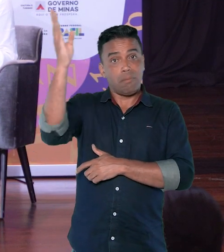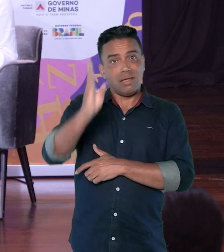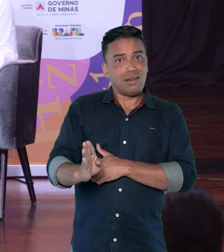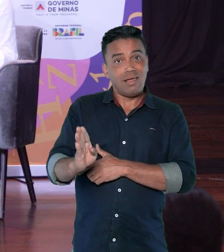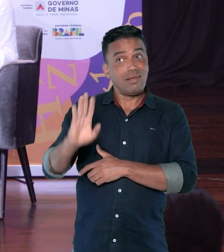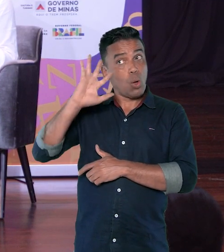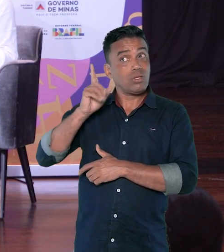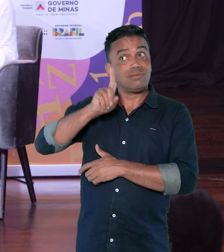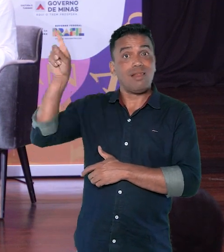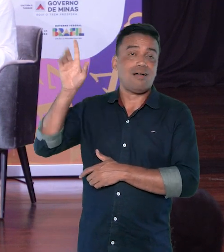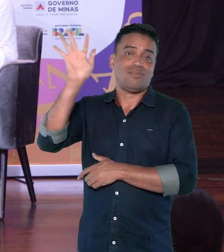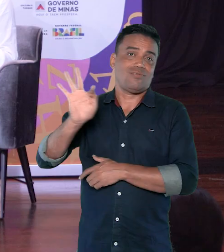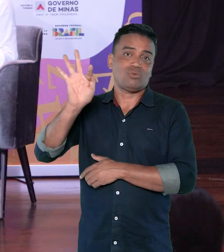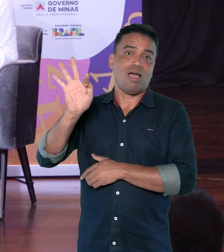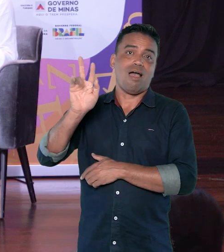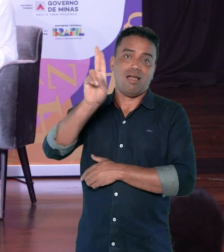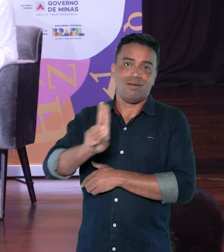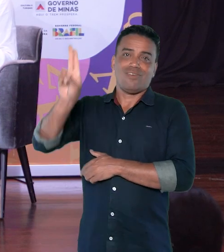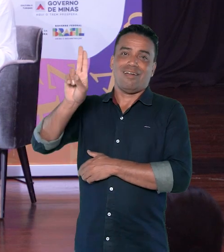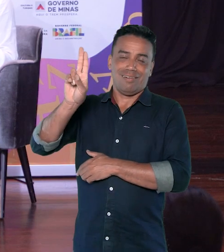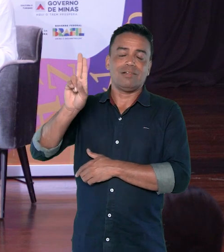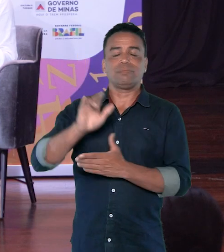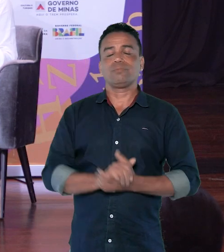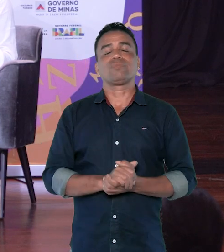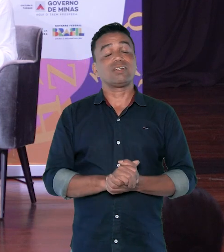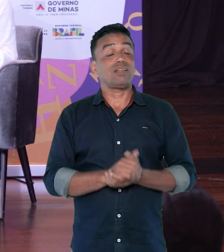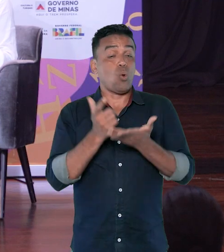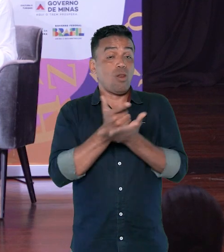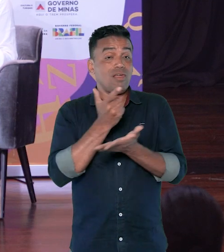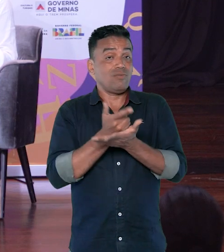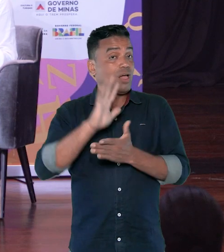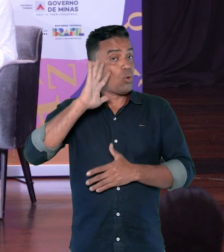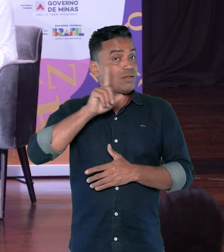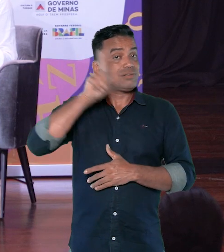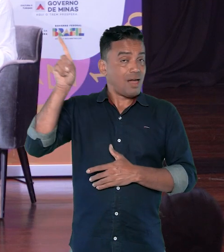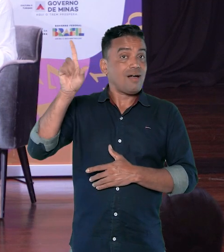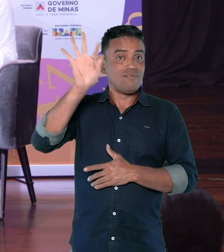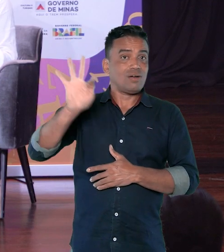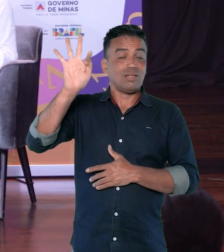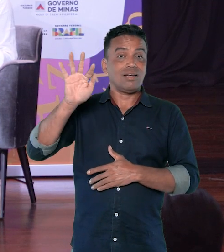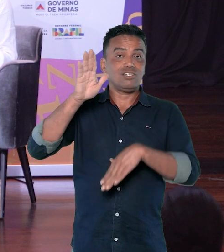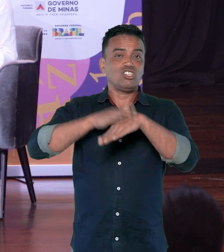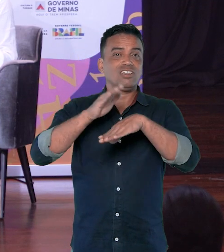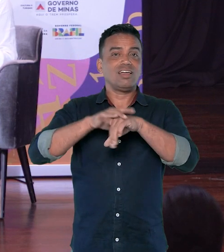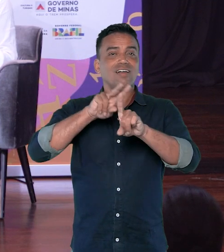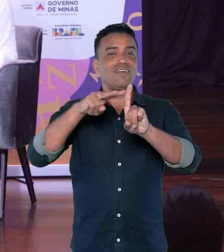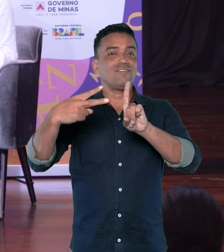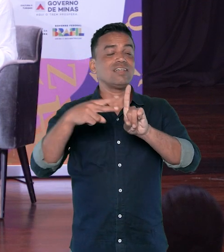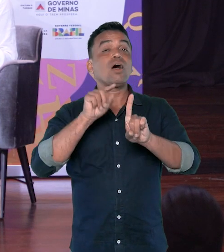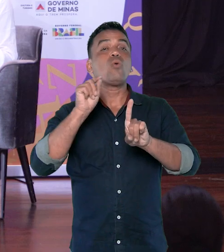acadêmico, e os livros que se passam, né, no ambiente acadêmico é muito pela ótica do professor.